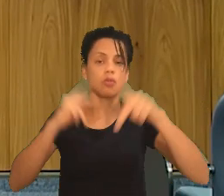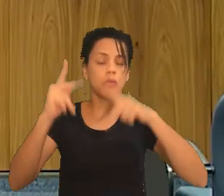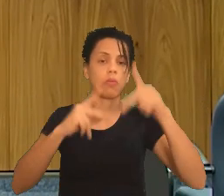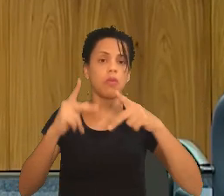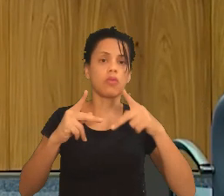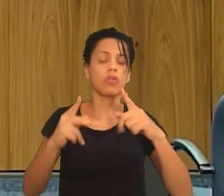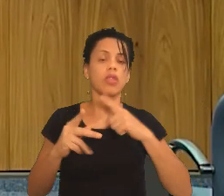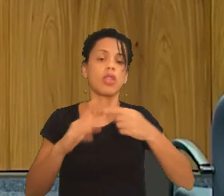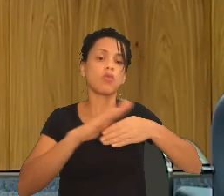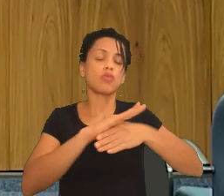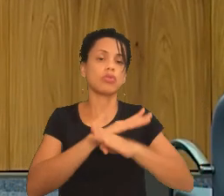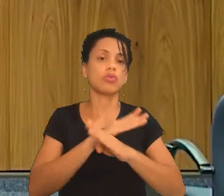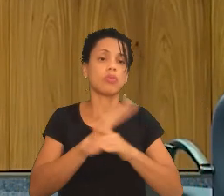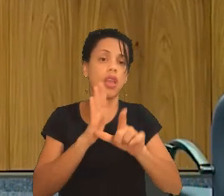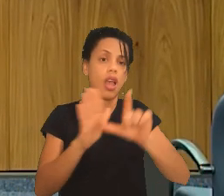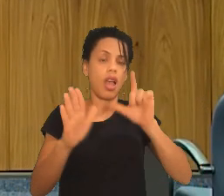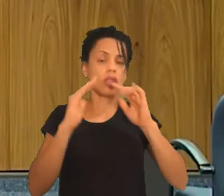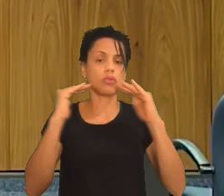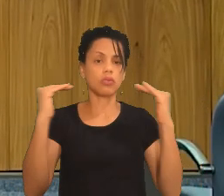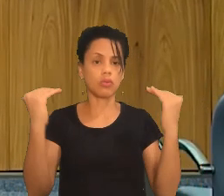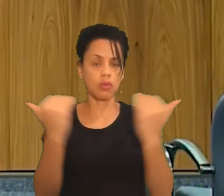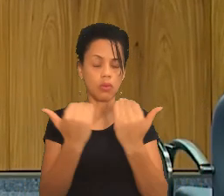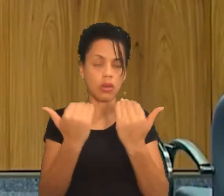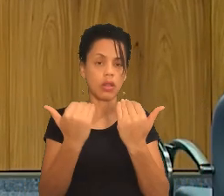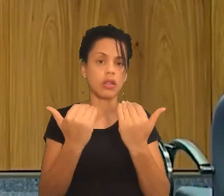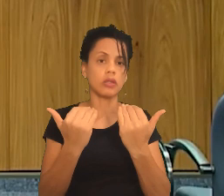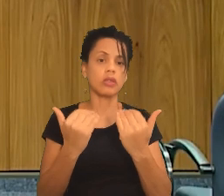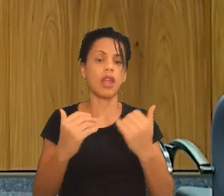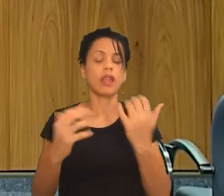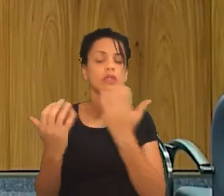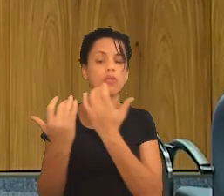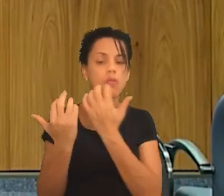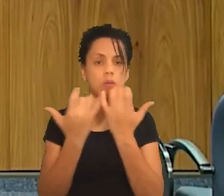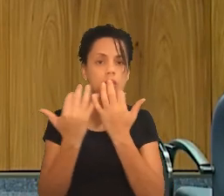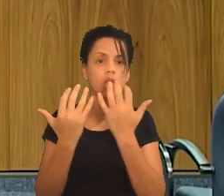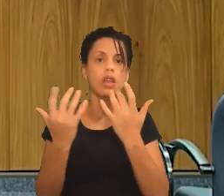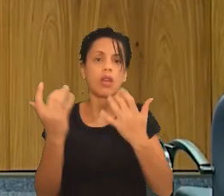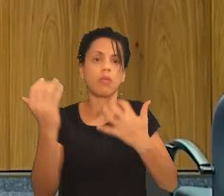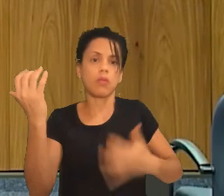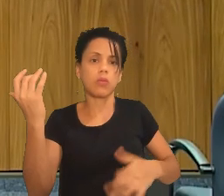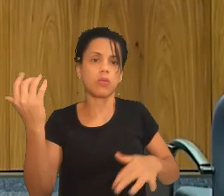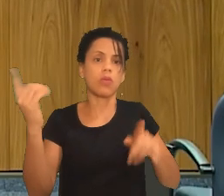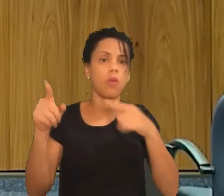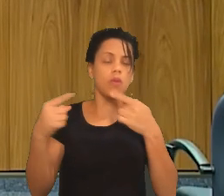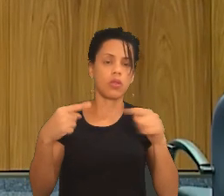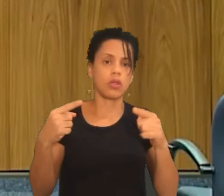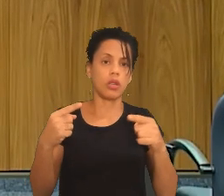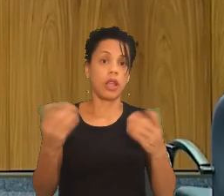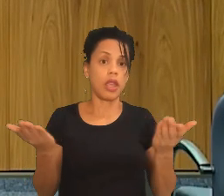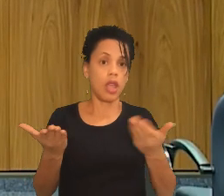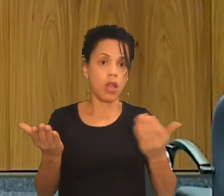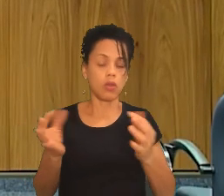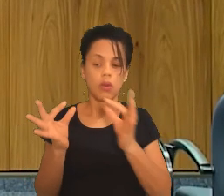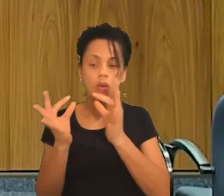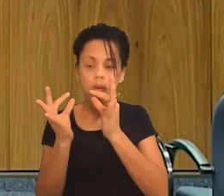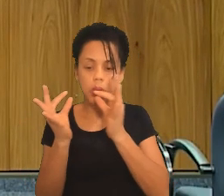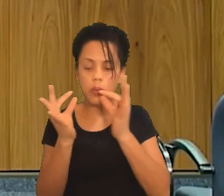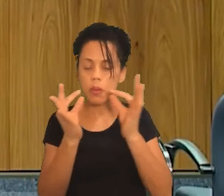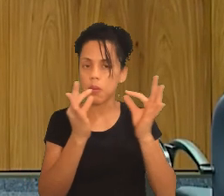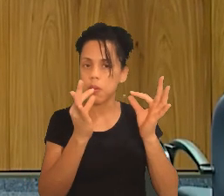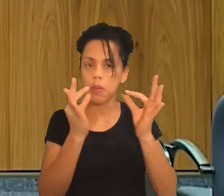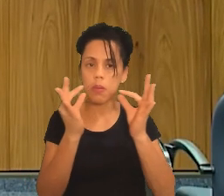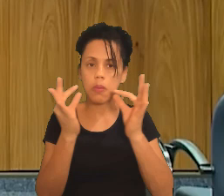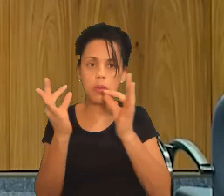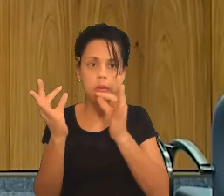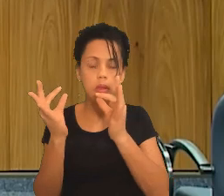gente canta ou a gente toca algum instrumento. Eu vou tocar uma flauta aqui do meu povo, para a gente poder